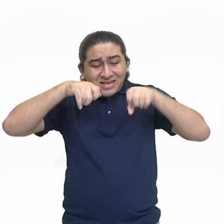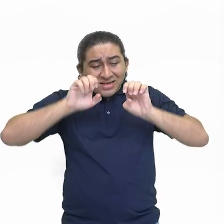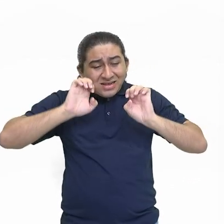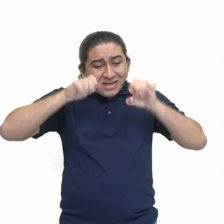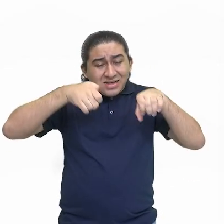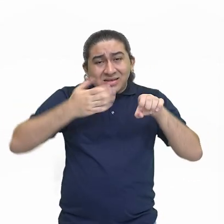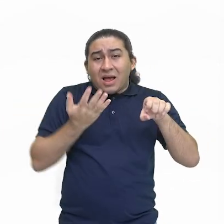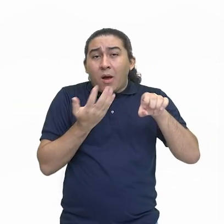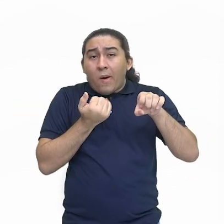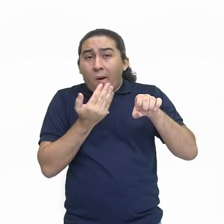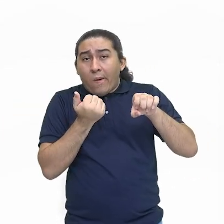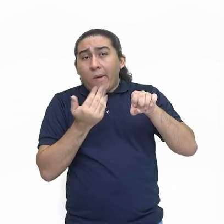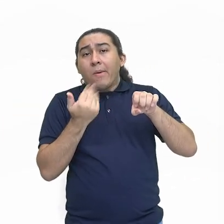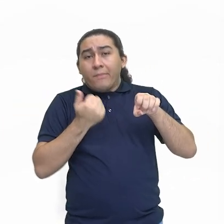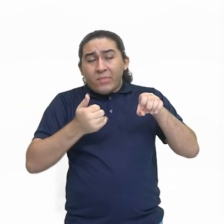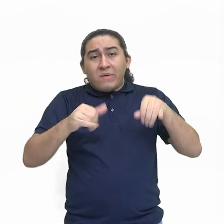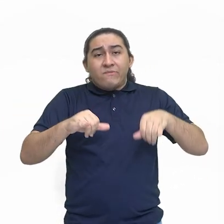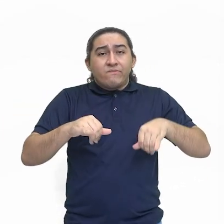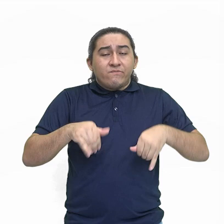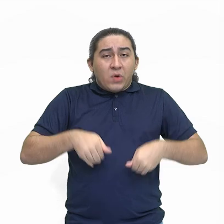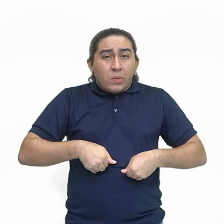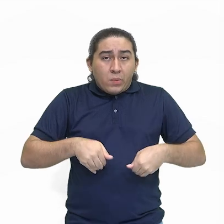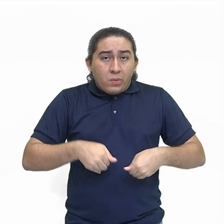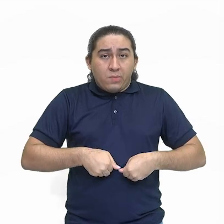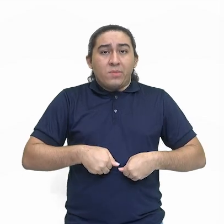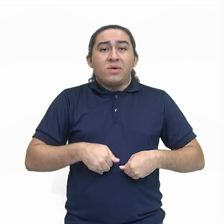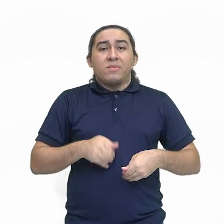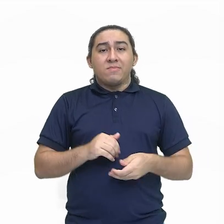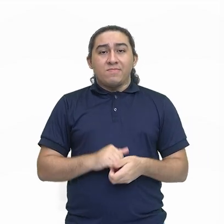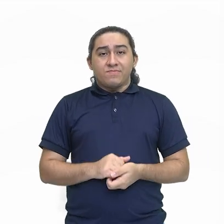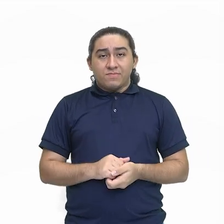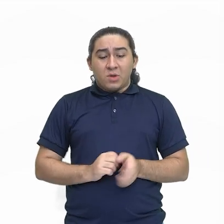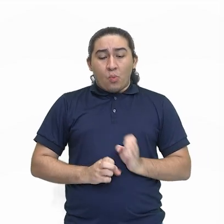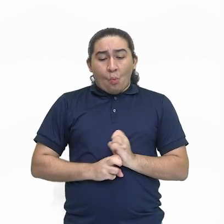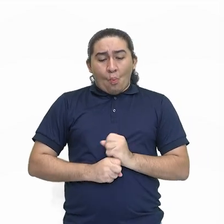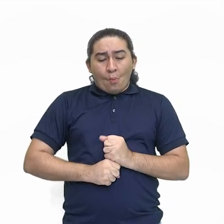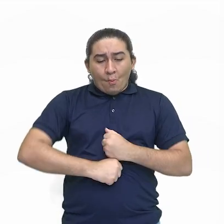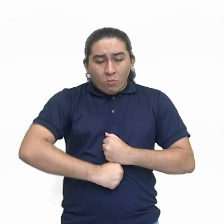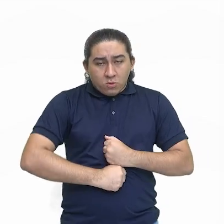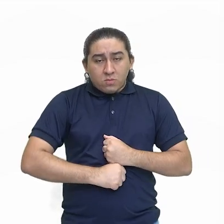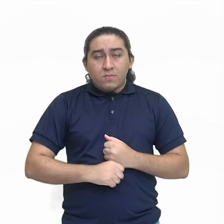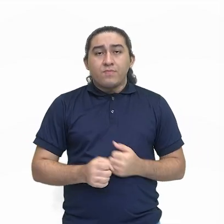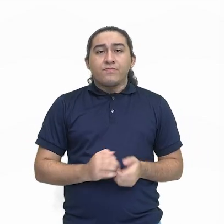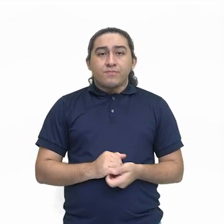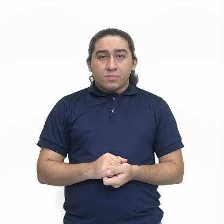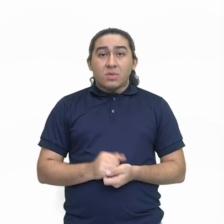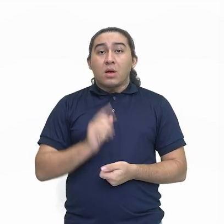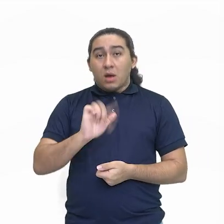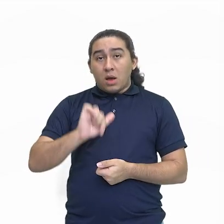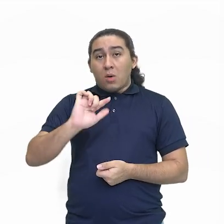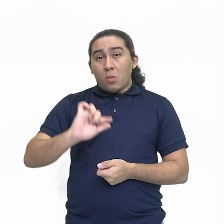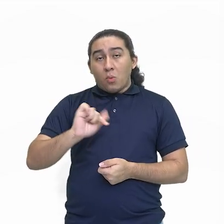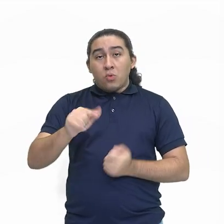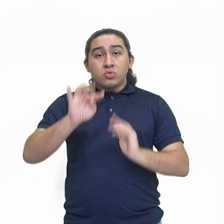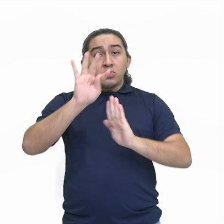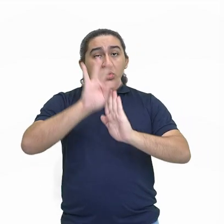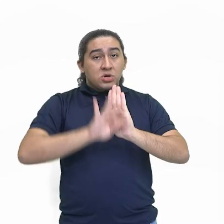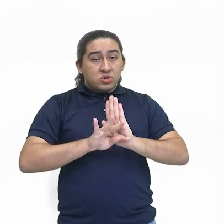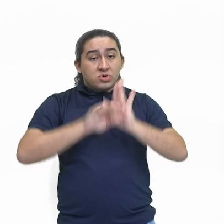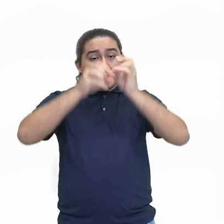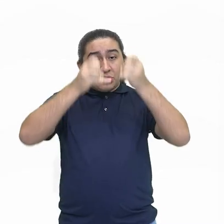para comer. Realmente ainda é mais um trecho de Vidas Secas que fala